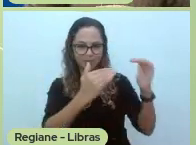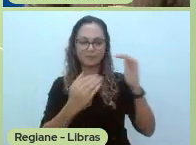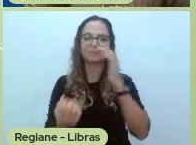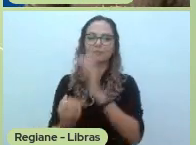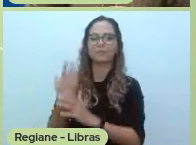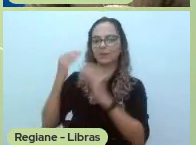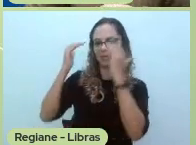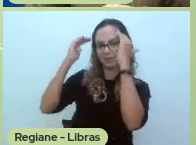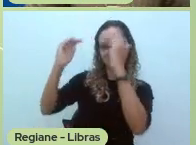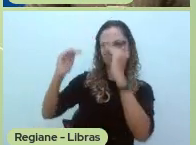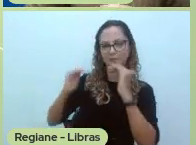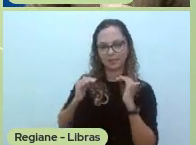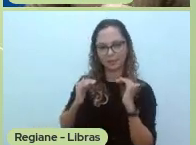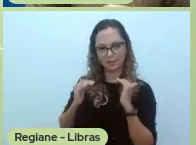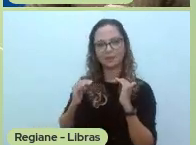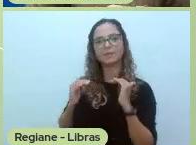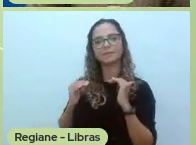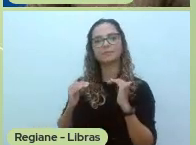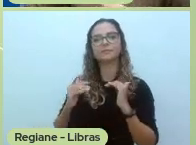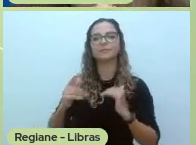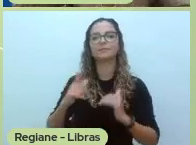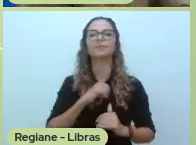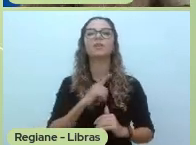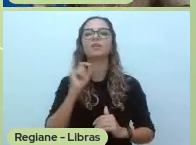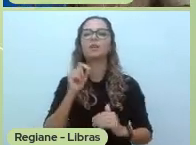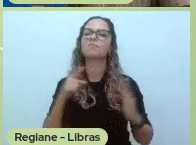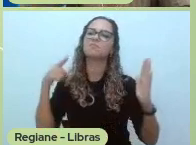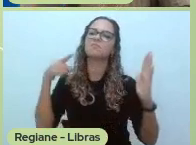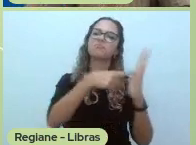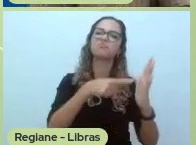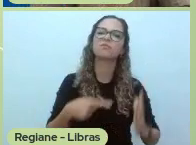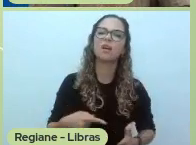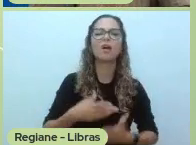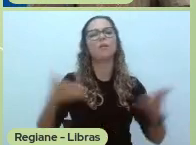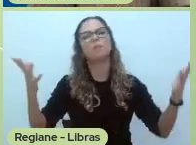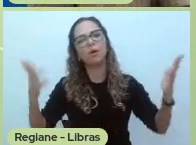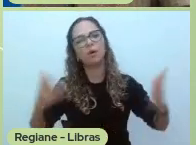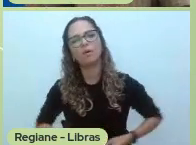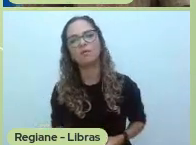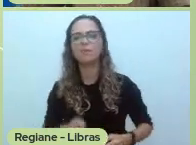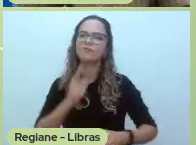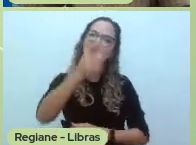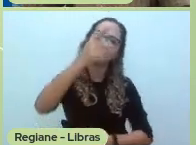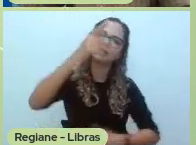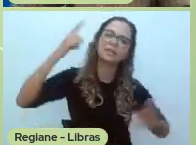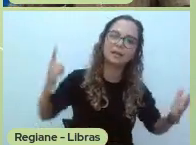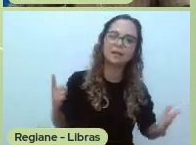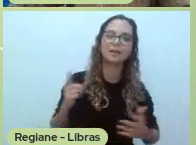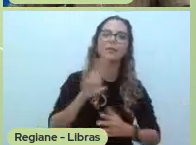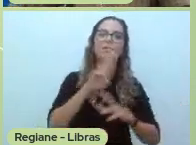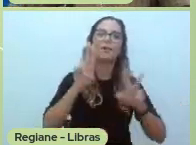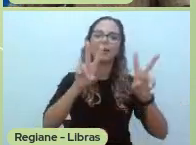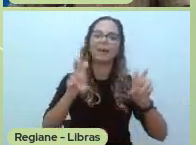Sério, onde a gente bota o dedo na ferida. Fala sério, isso aqui não... Mais carioca, né? Mais